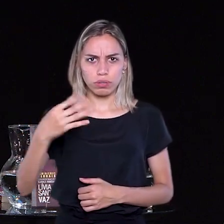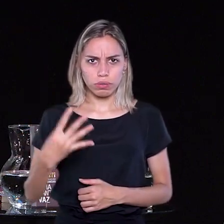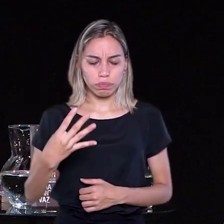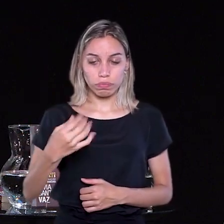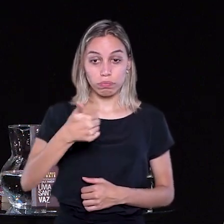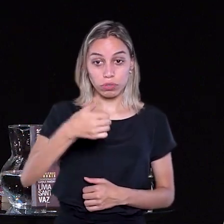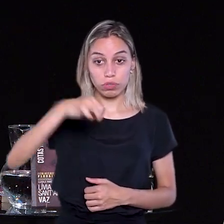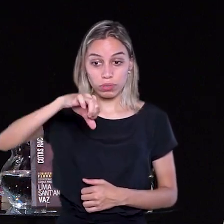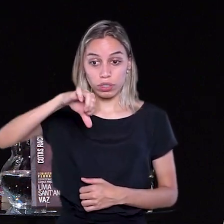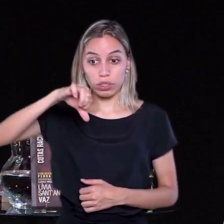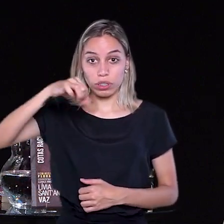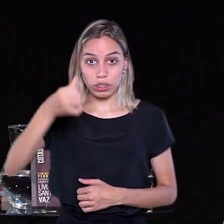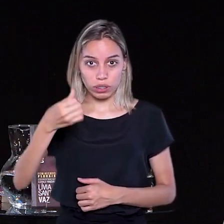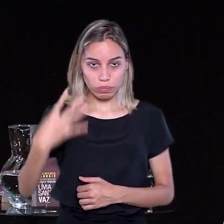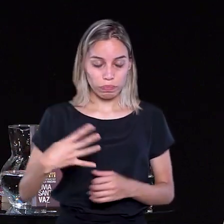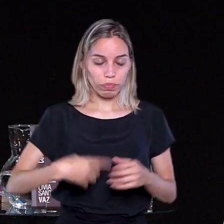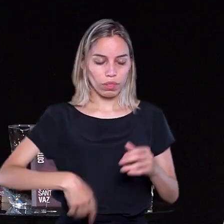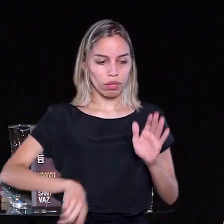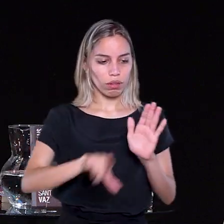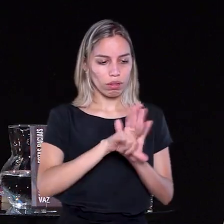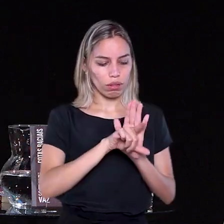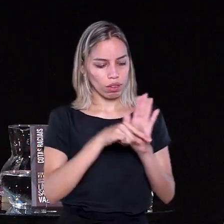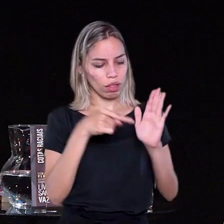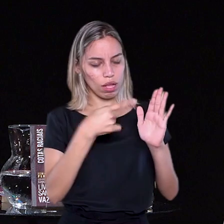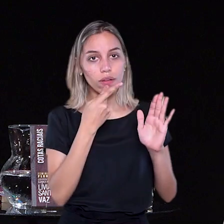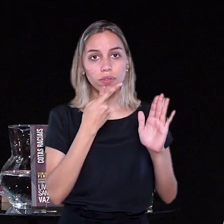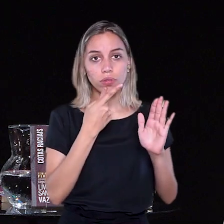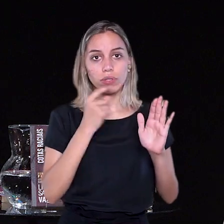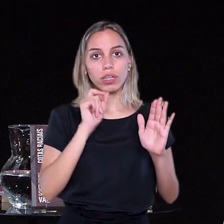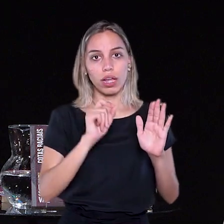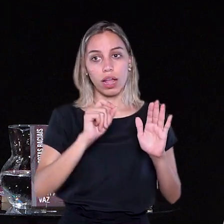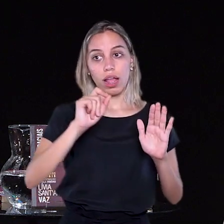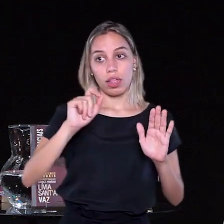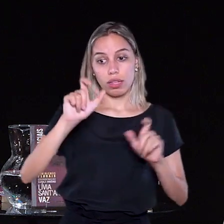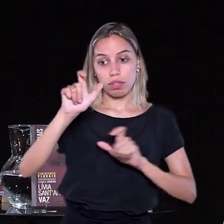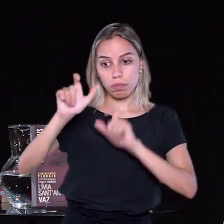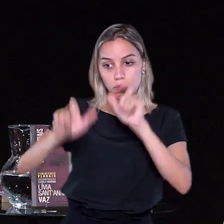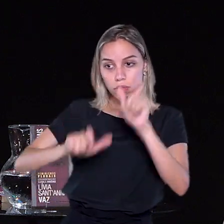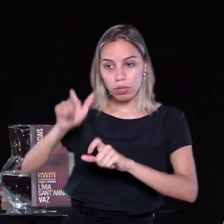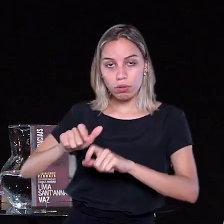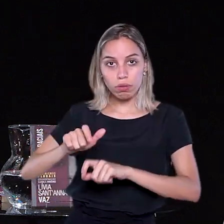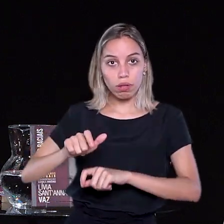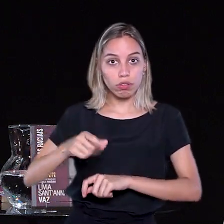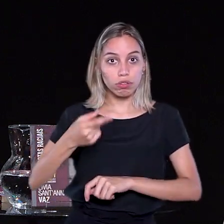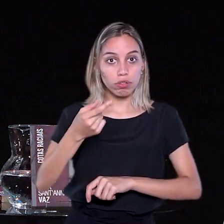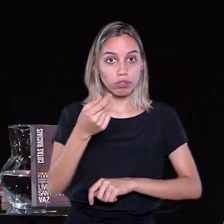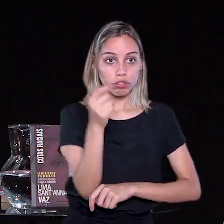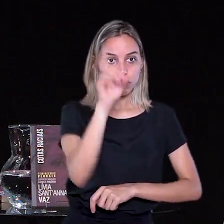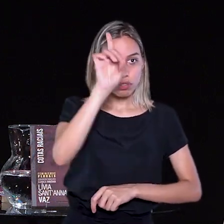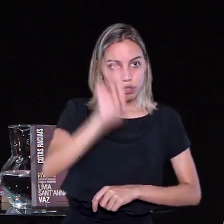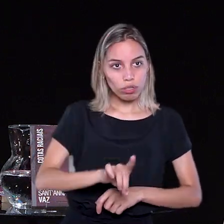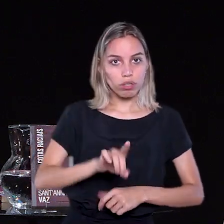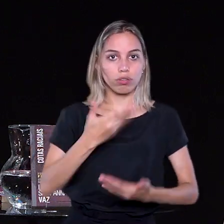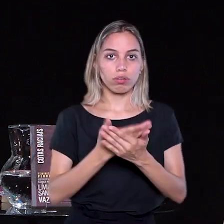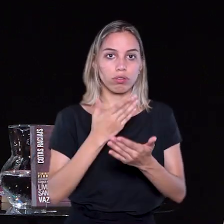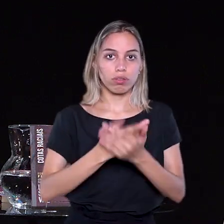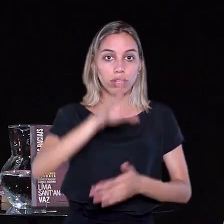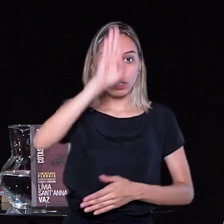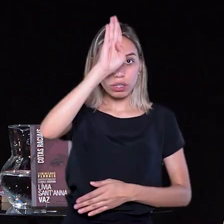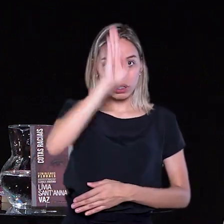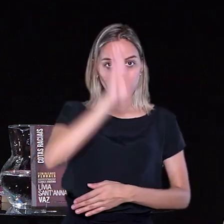brasileira, ela cria a instrução primária, pública, né, gratuita para cidadãos. Já aí começa a